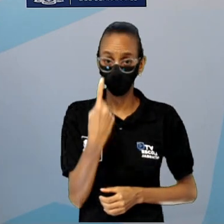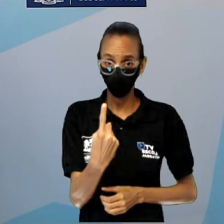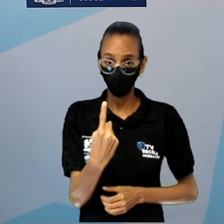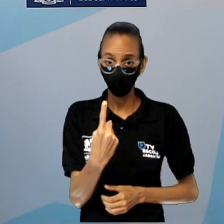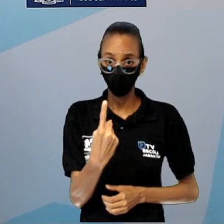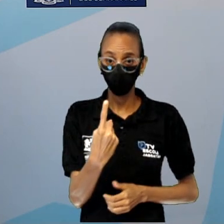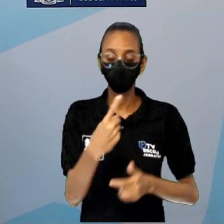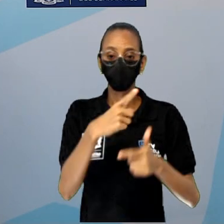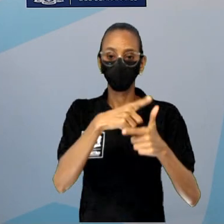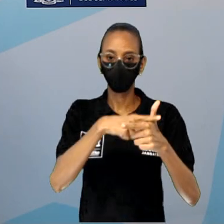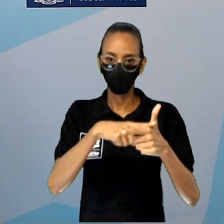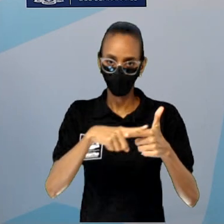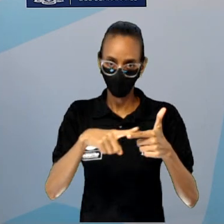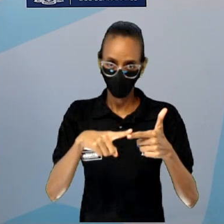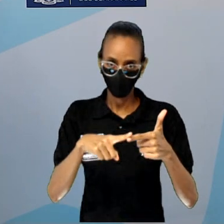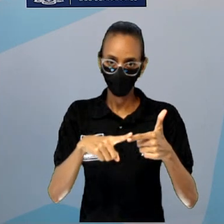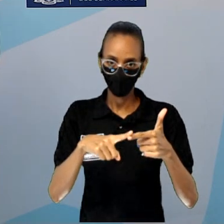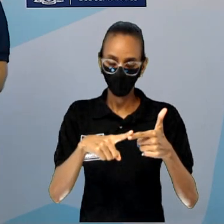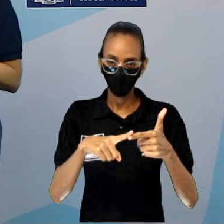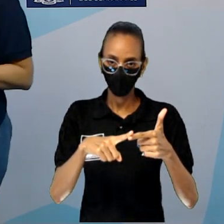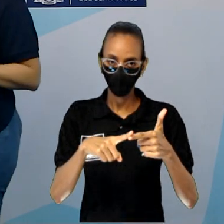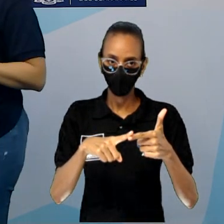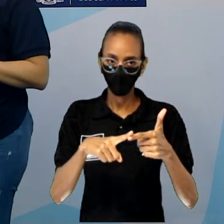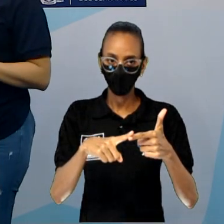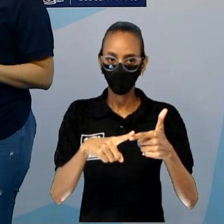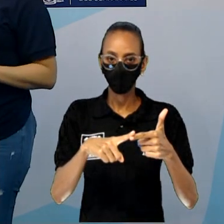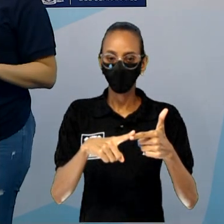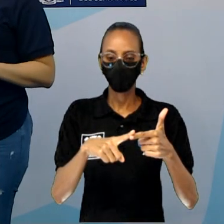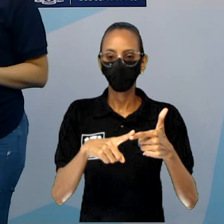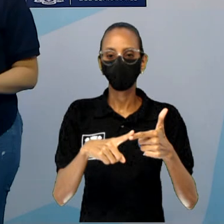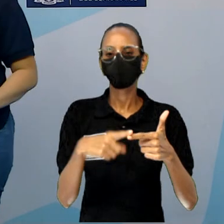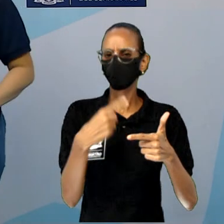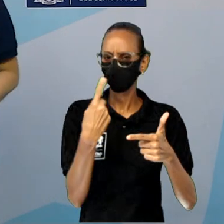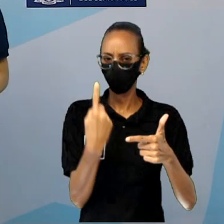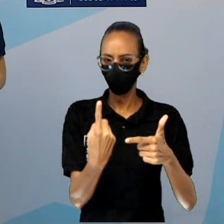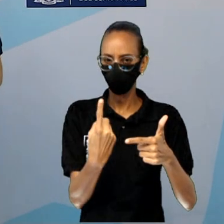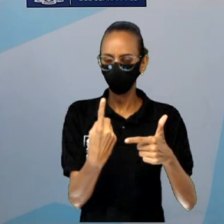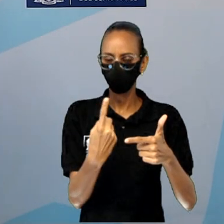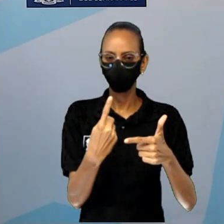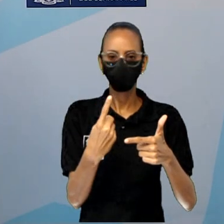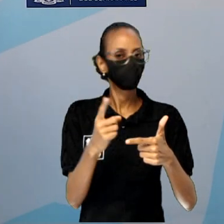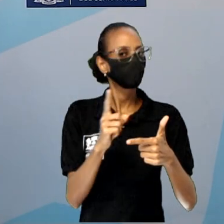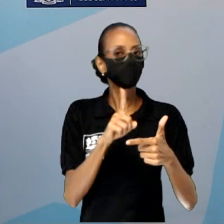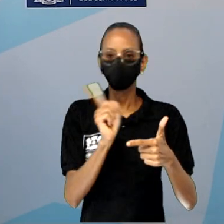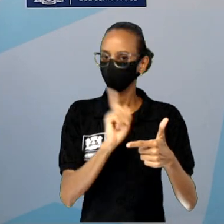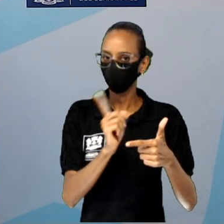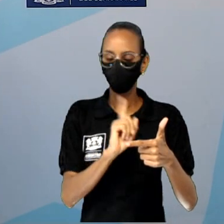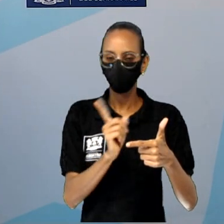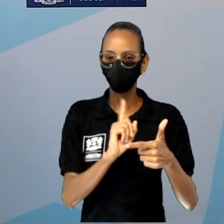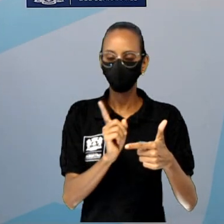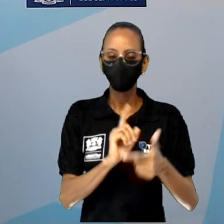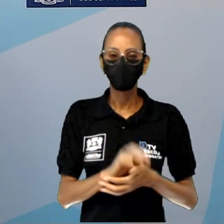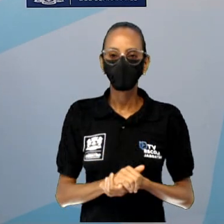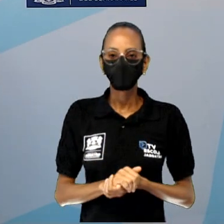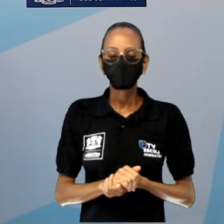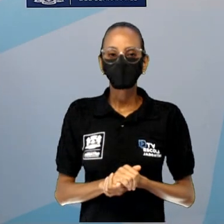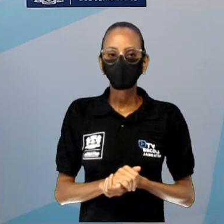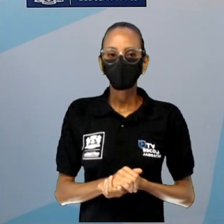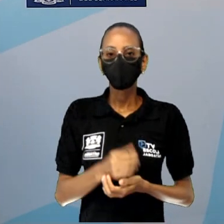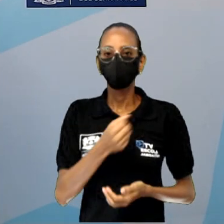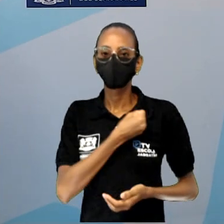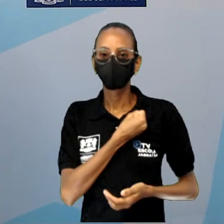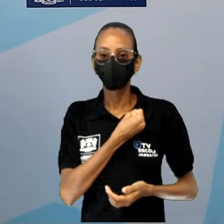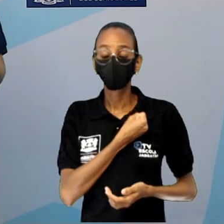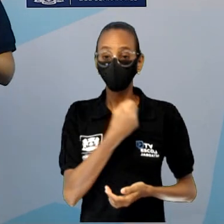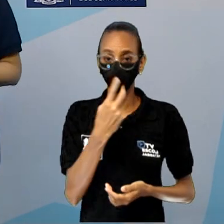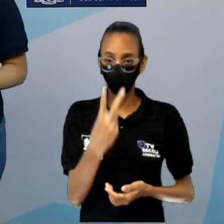dividir para dois divisores, tá certo? Então, nesse caso, o 1 também não vai ser primo, não. Daí, a gente tem o número 2.